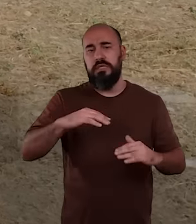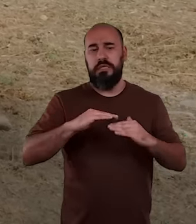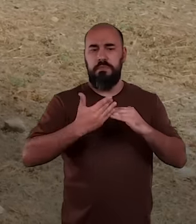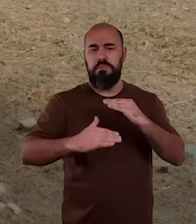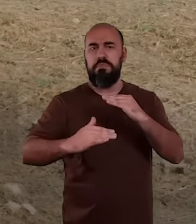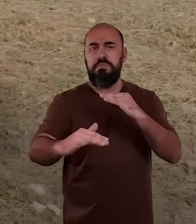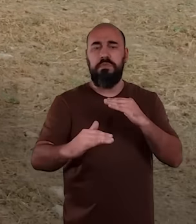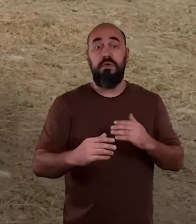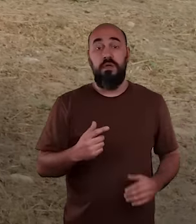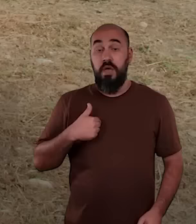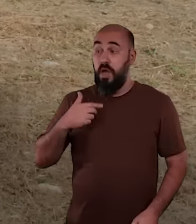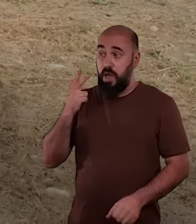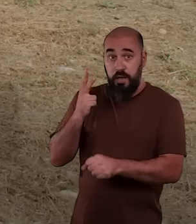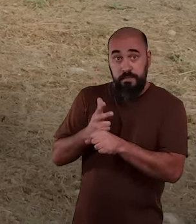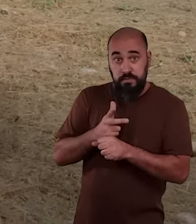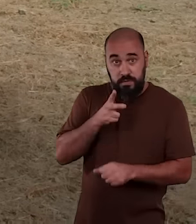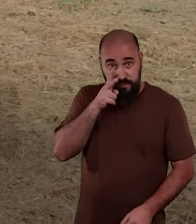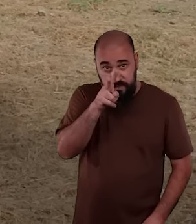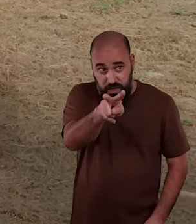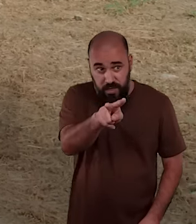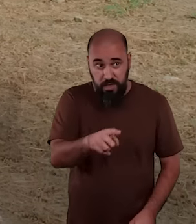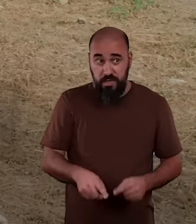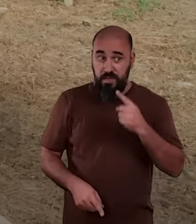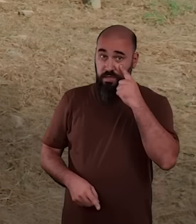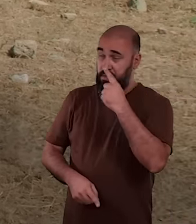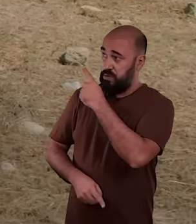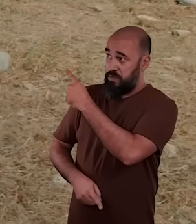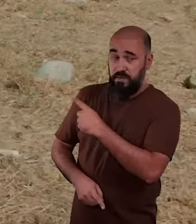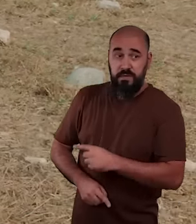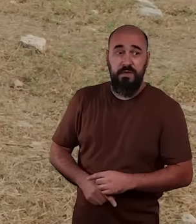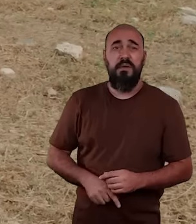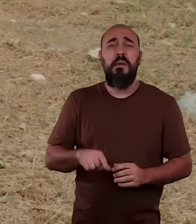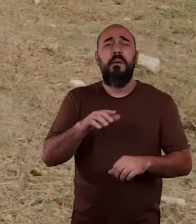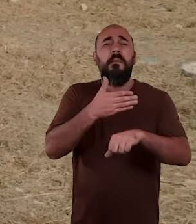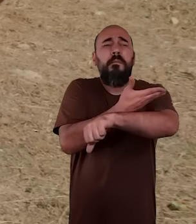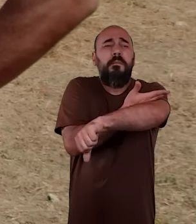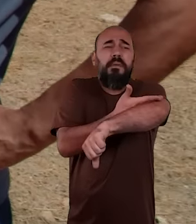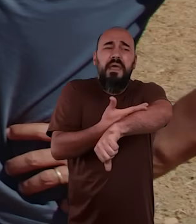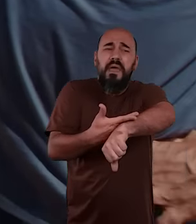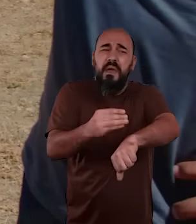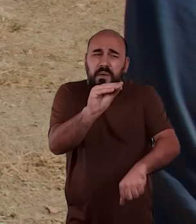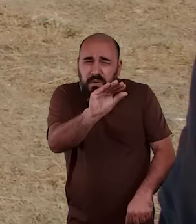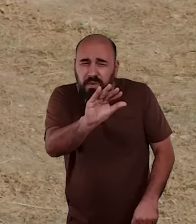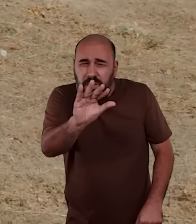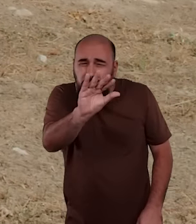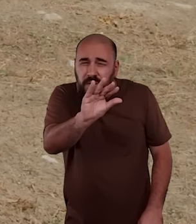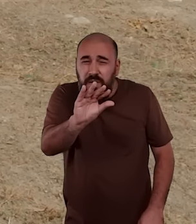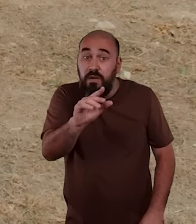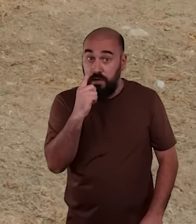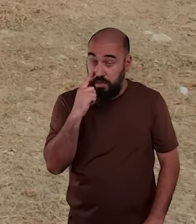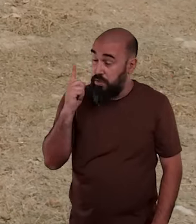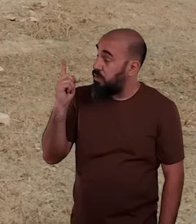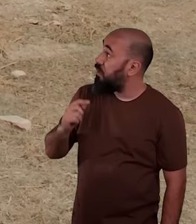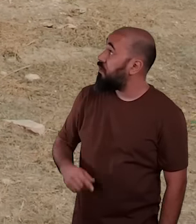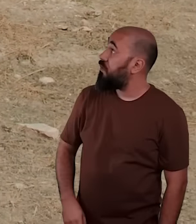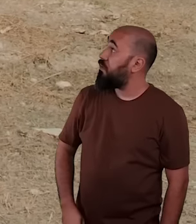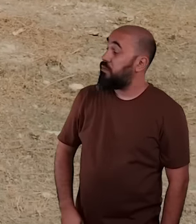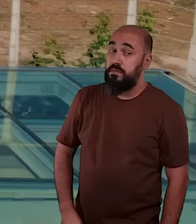para o Vassian apontar a câmera lá. Vocês estão vendo aquela mancha branca que está lá na frente no horizonte? Ali é a cidade